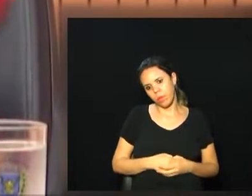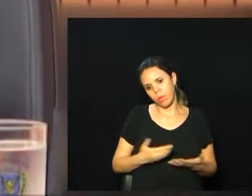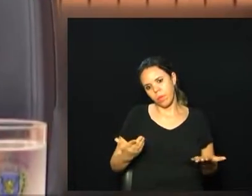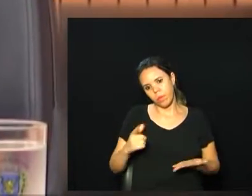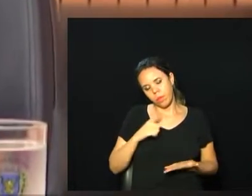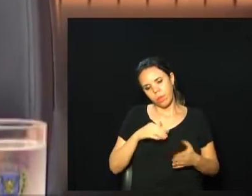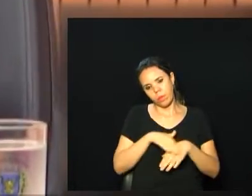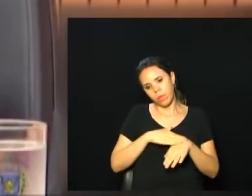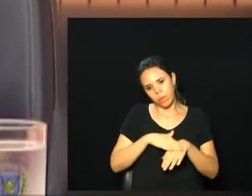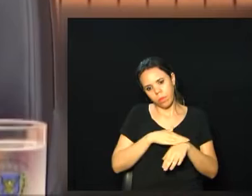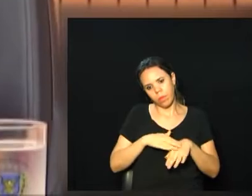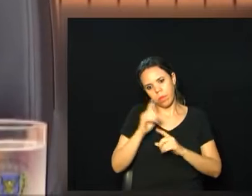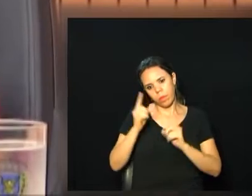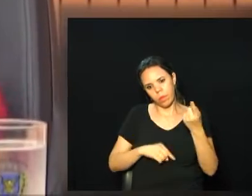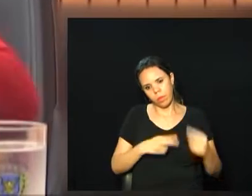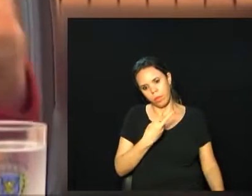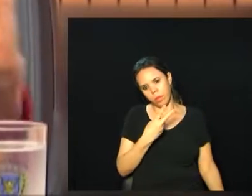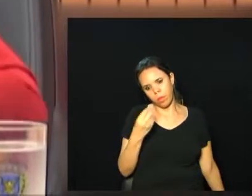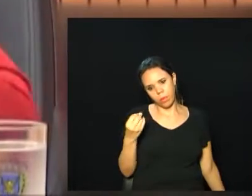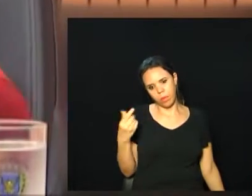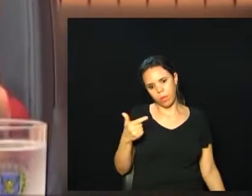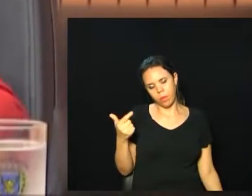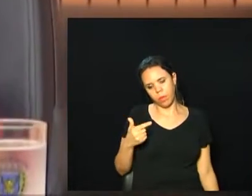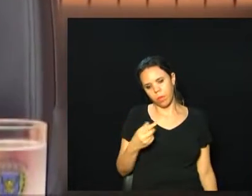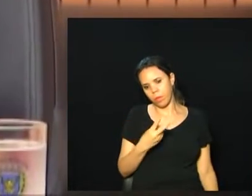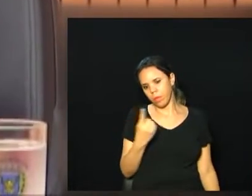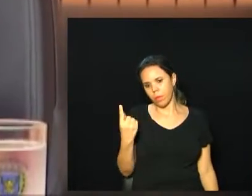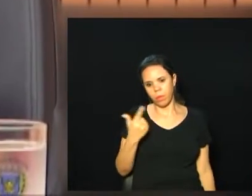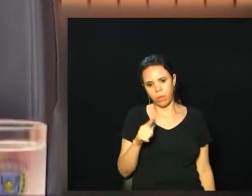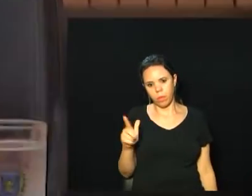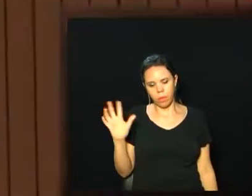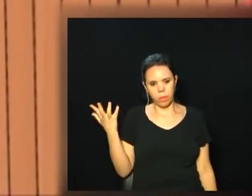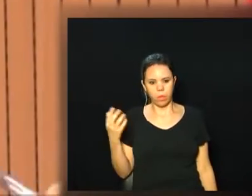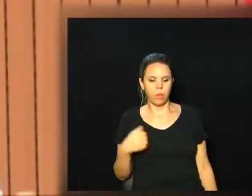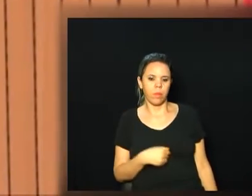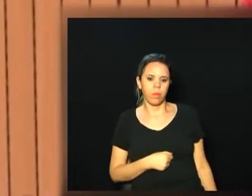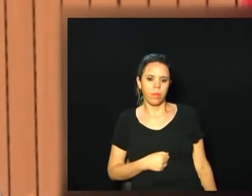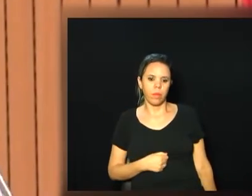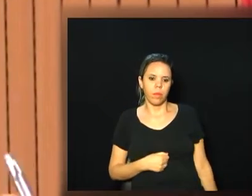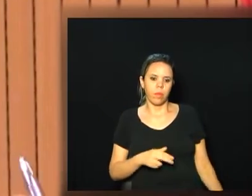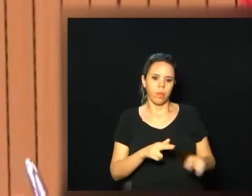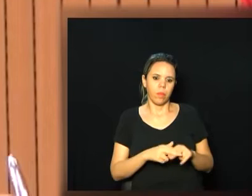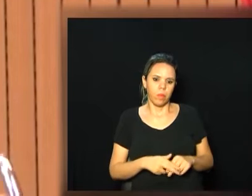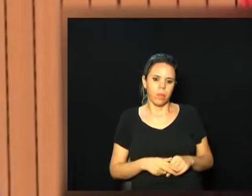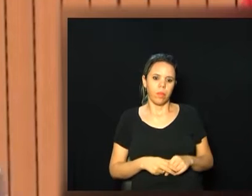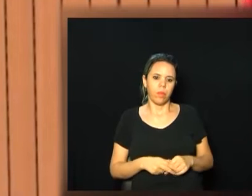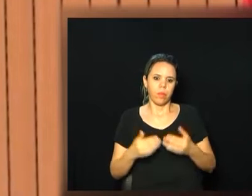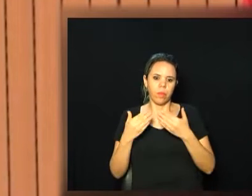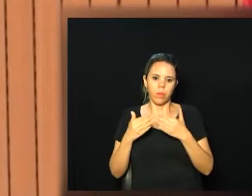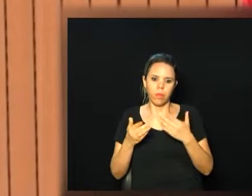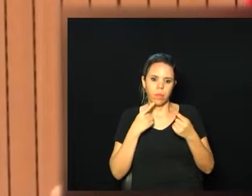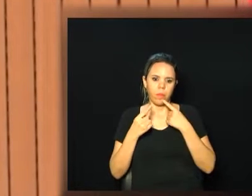está conversando do carnaval de 22, já que o de 21 realmente não ocorreu. Esse é o motivo da gente manter aberto